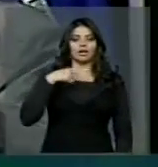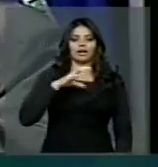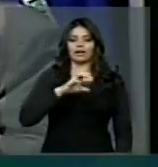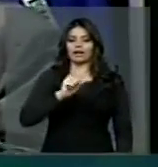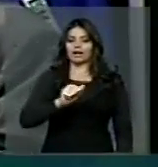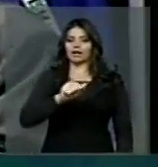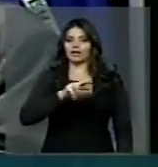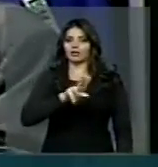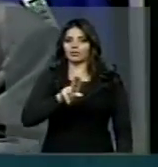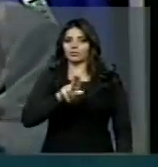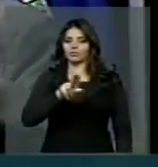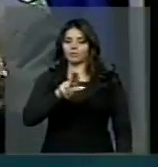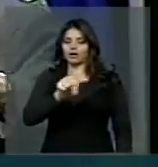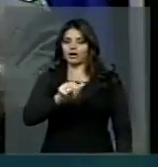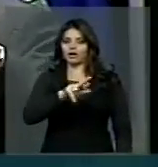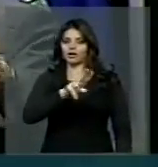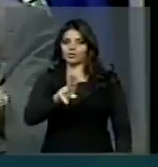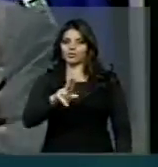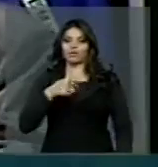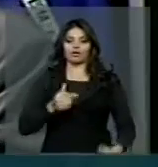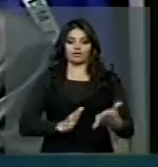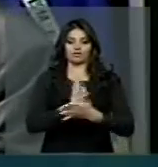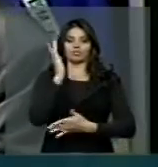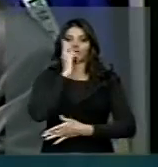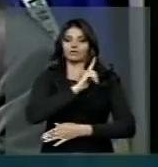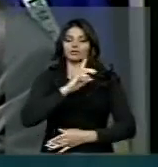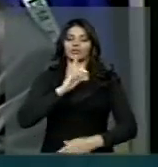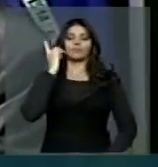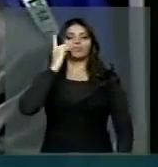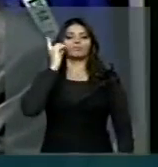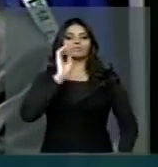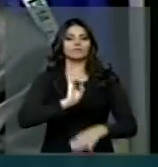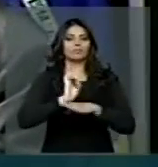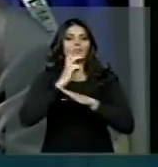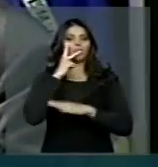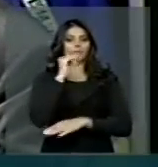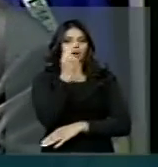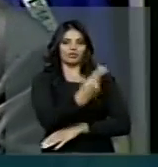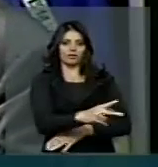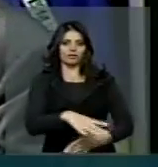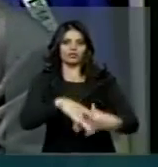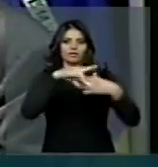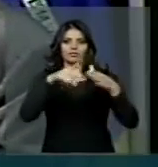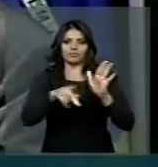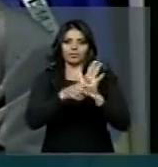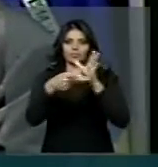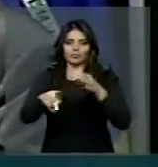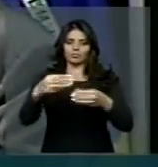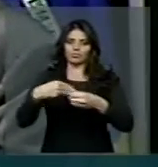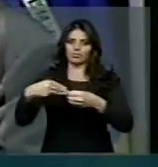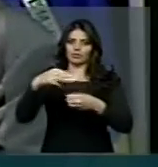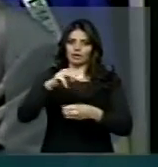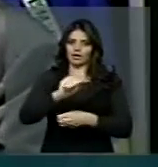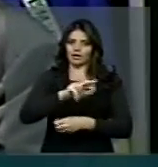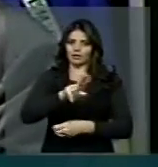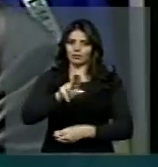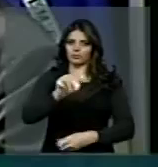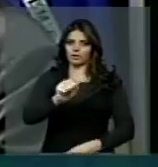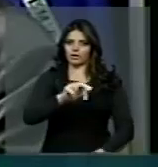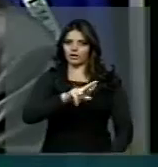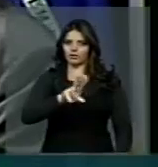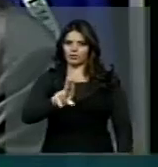elegeu deputado estadual. Seu pai era um dos líderes importantes de Caruaru.